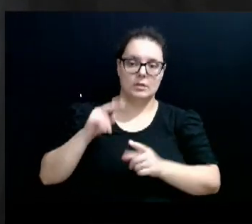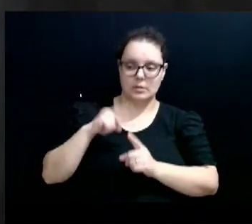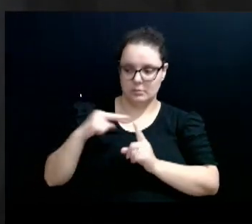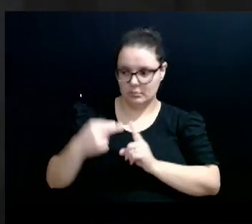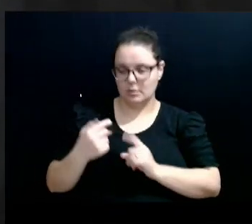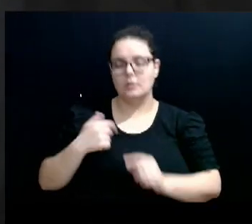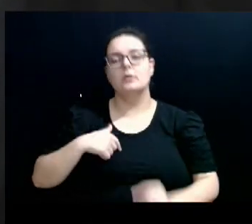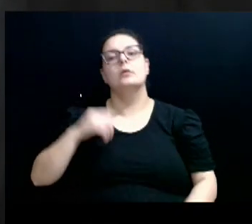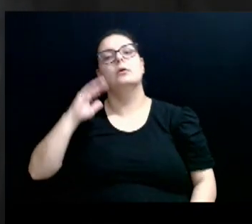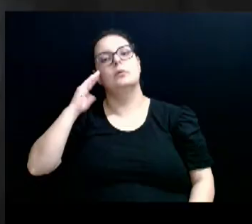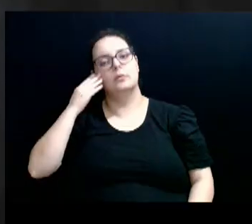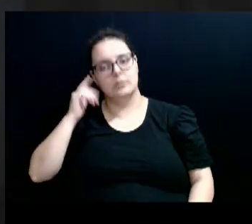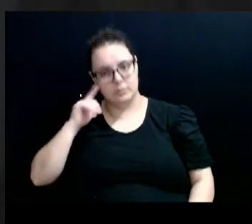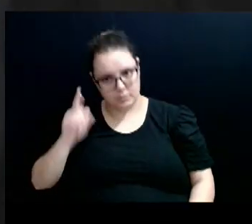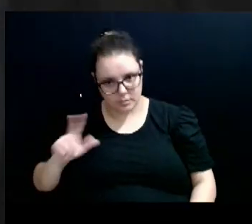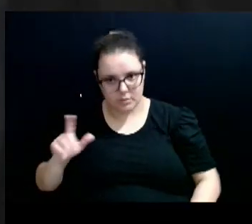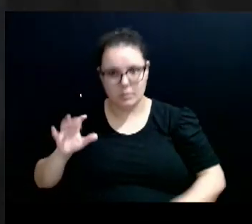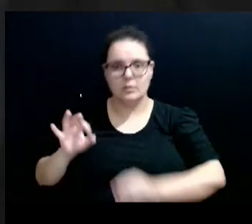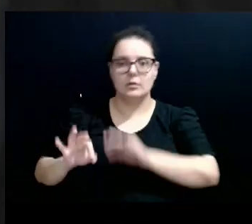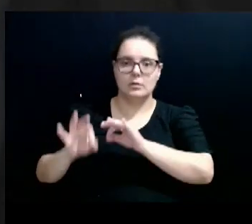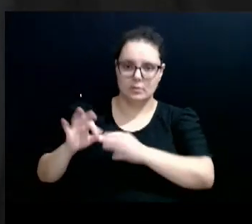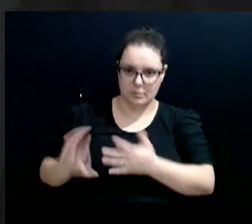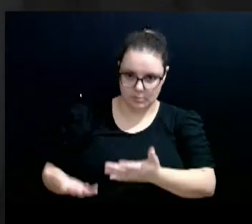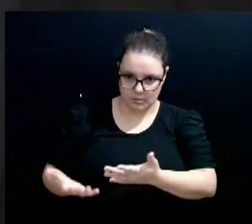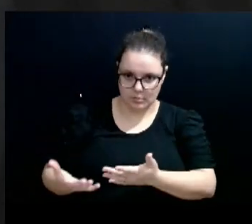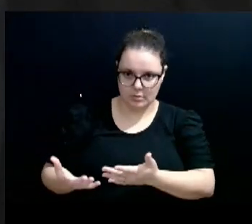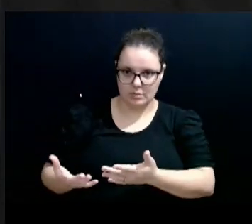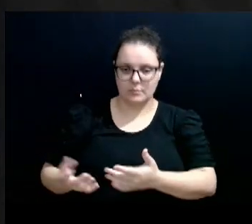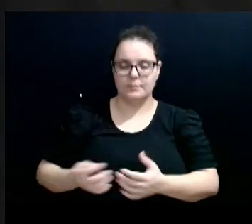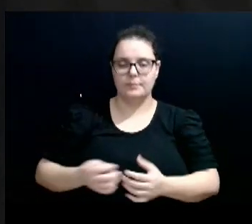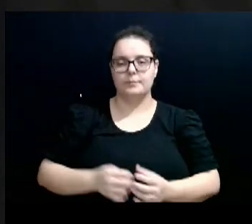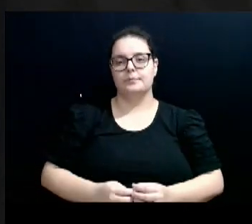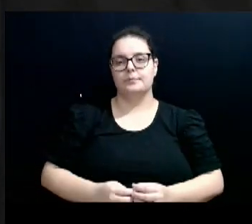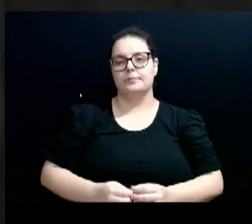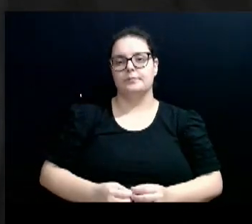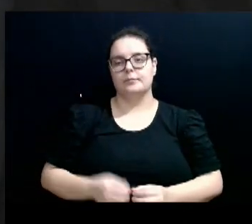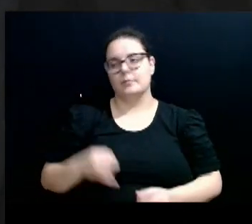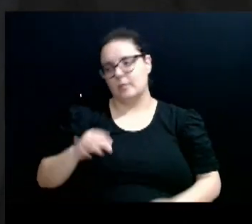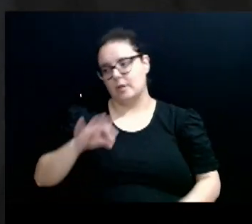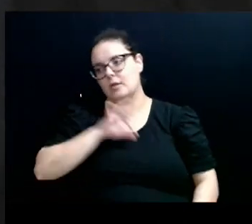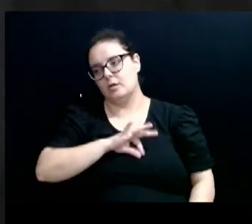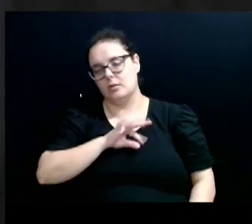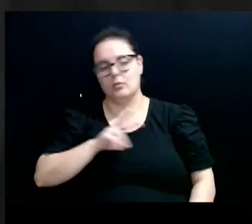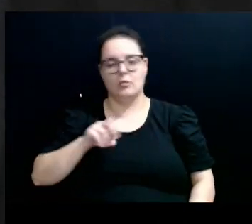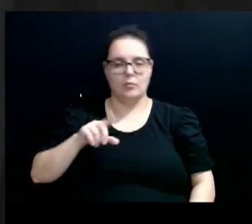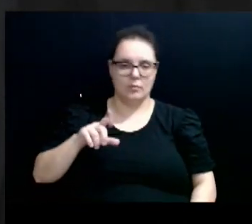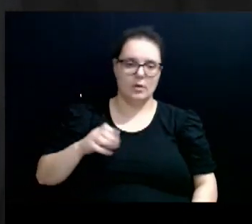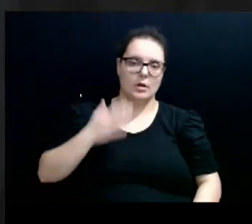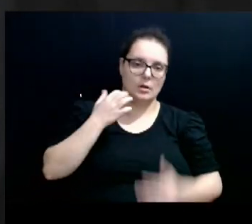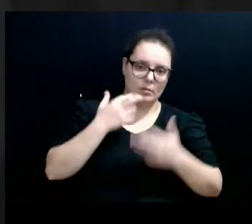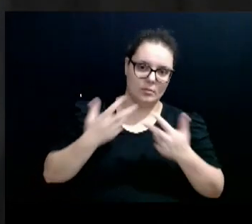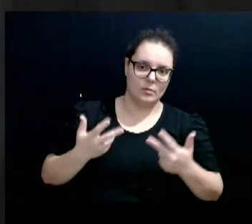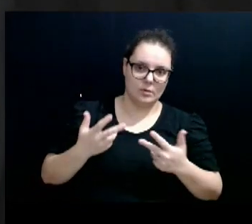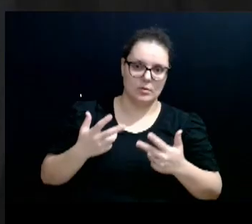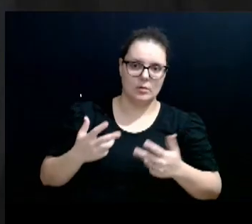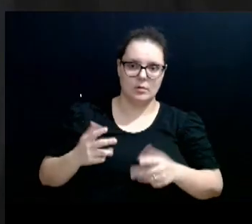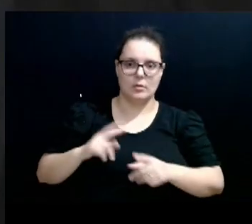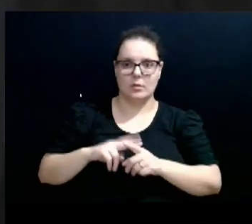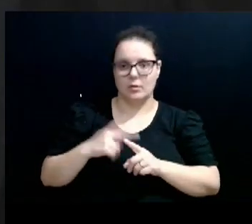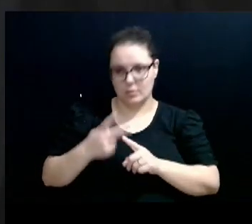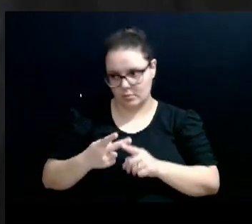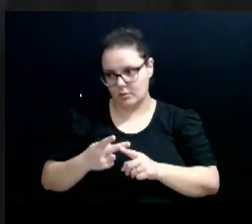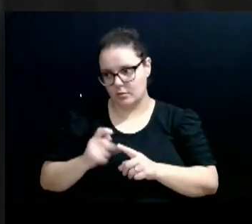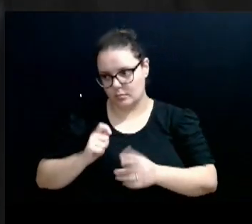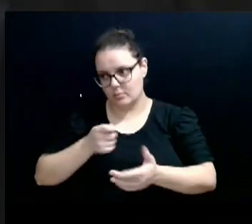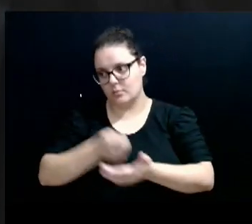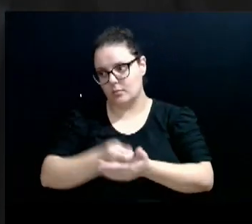lógica jurídica de que se você já ganha o seu vale alimentação, seria duplo, né? Duplo pagamento, né? Sim.